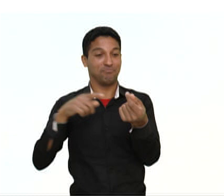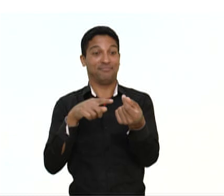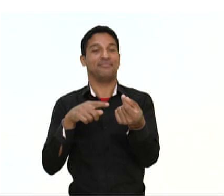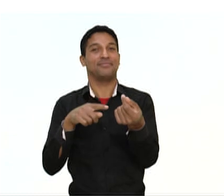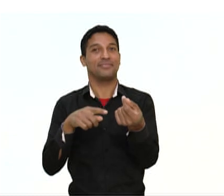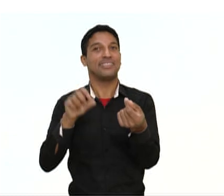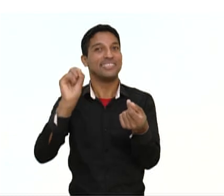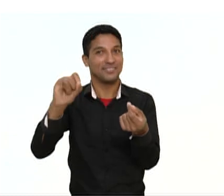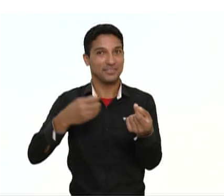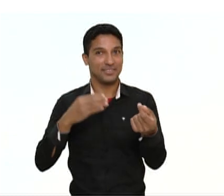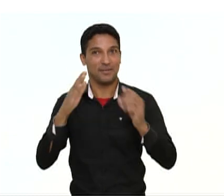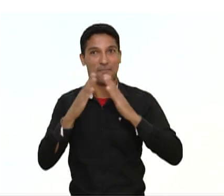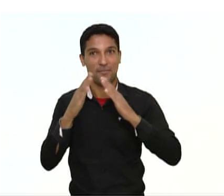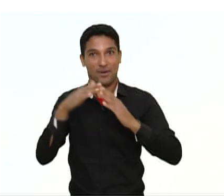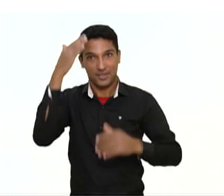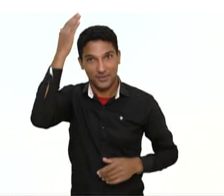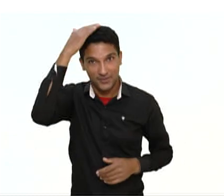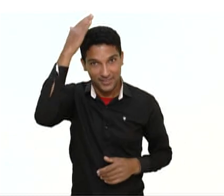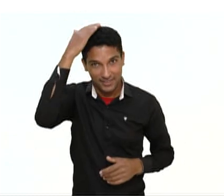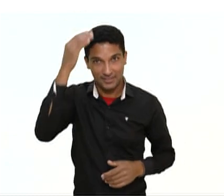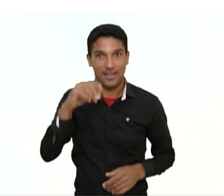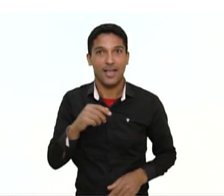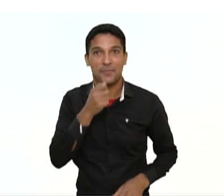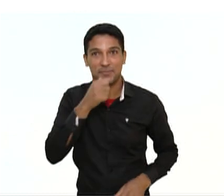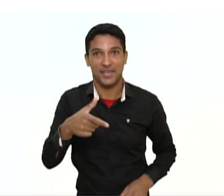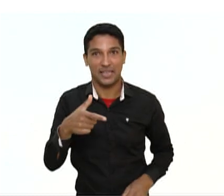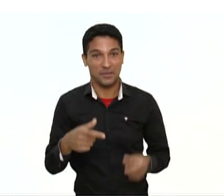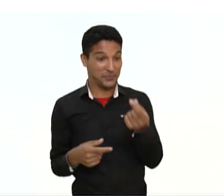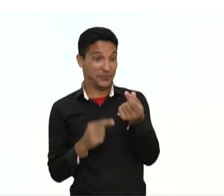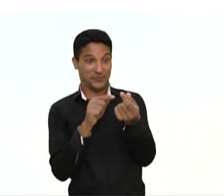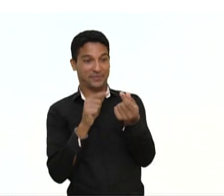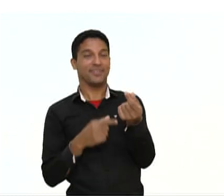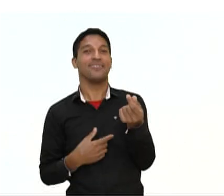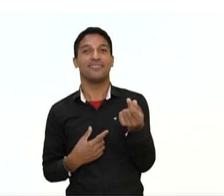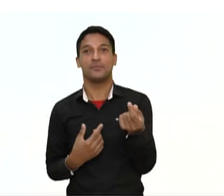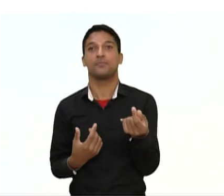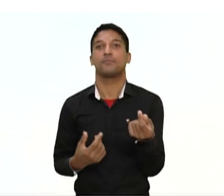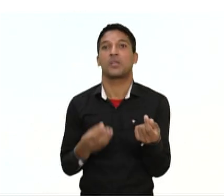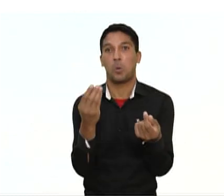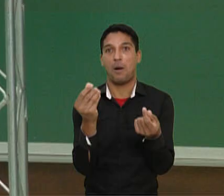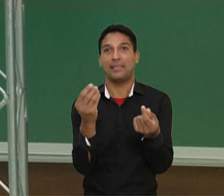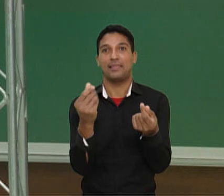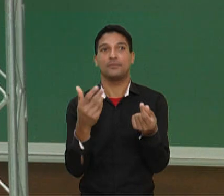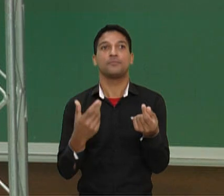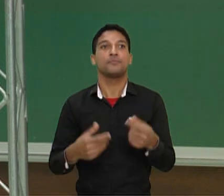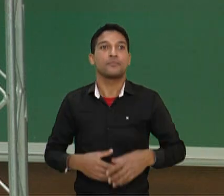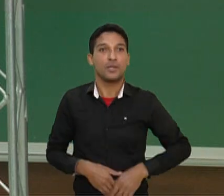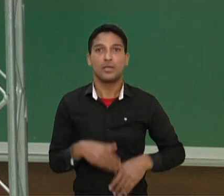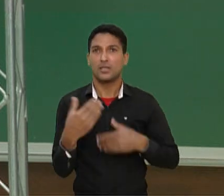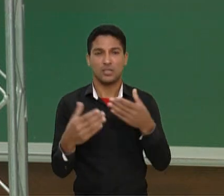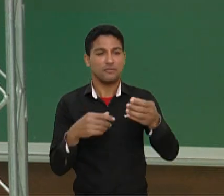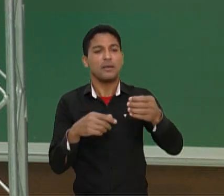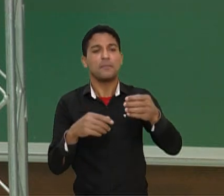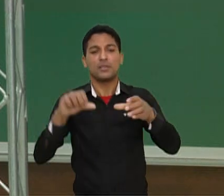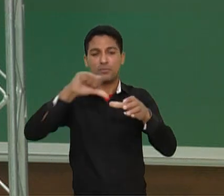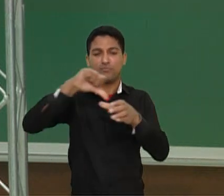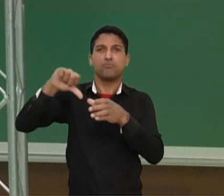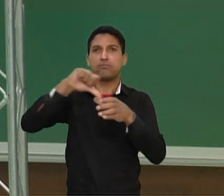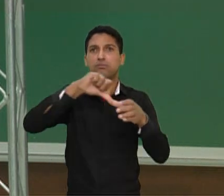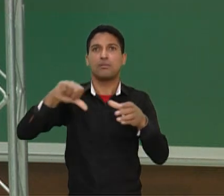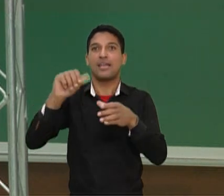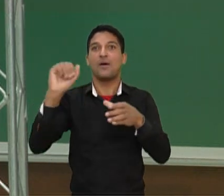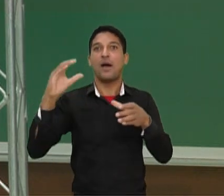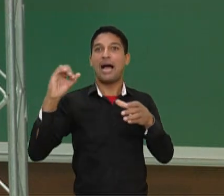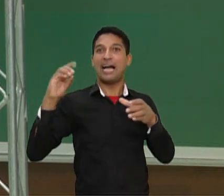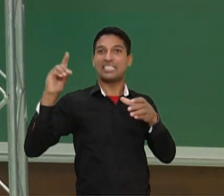moléculas dissolvidas, tá? Então, o grau de ionização, ele vai me dizer se o ácido é um ácido muito forte, tipo eu